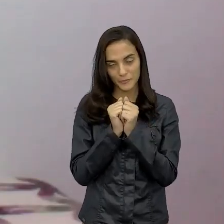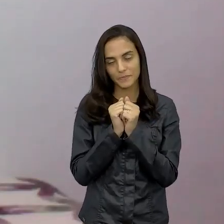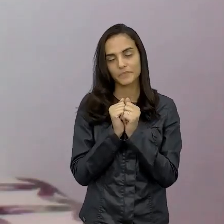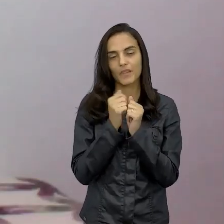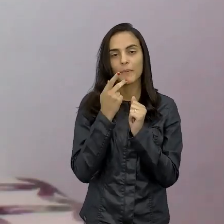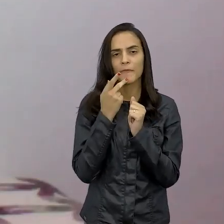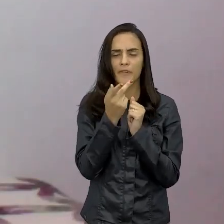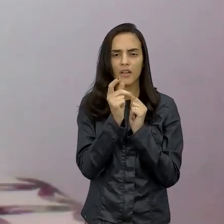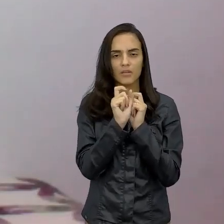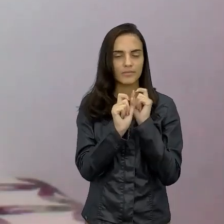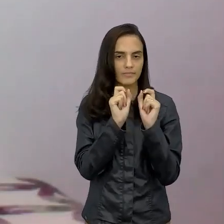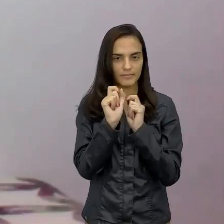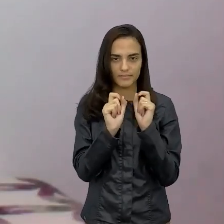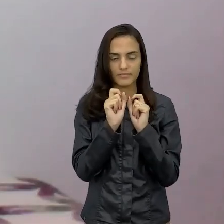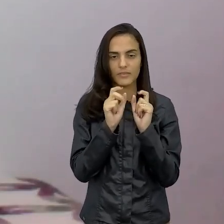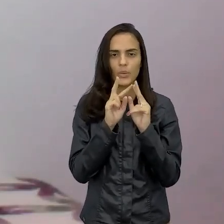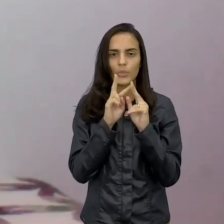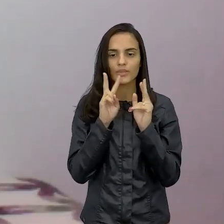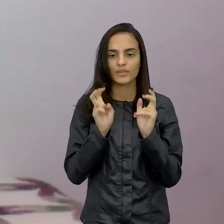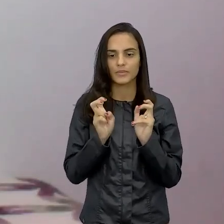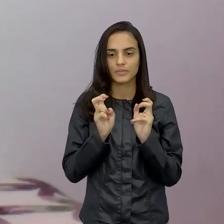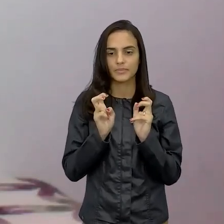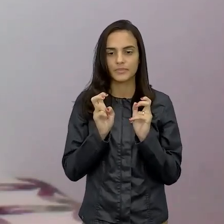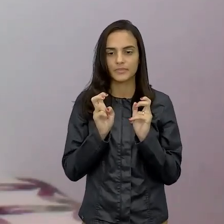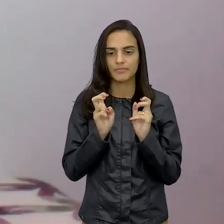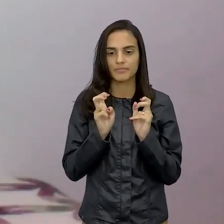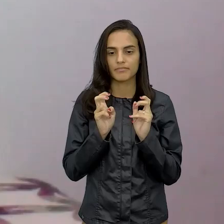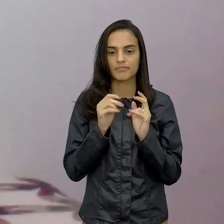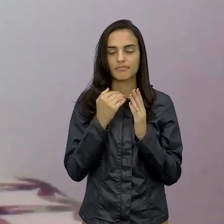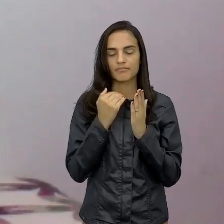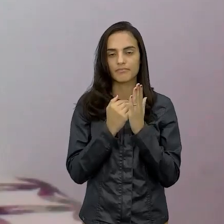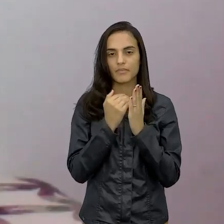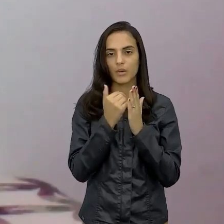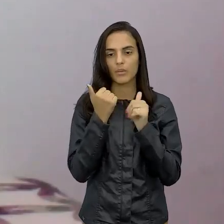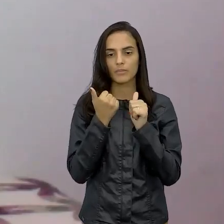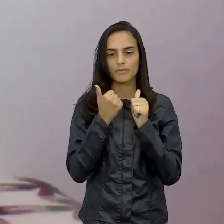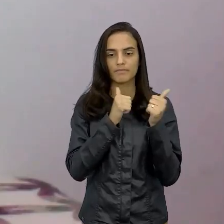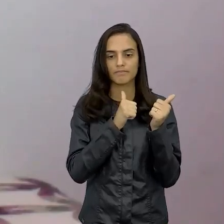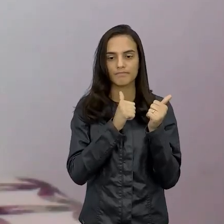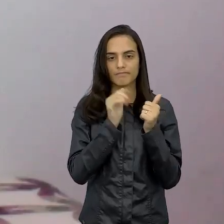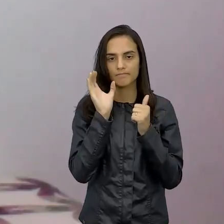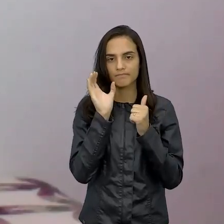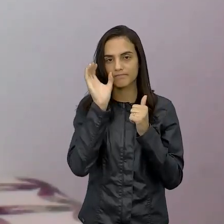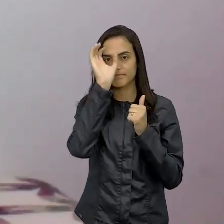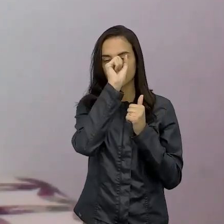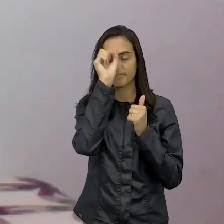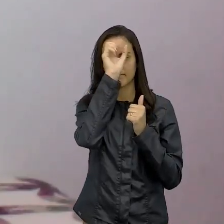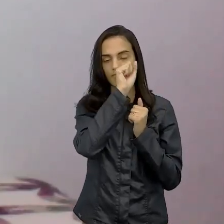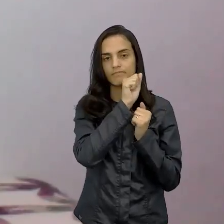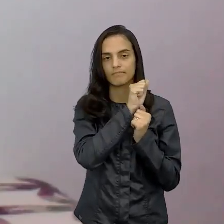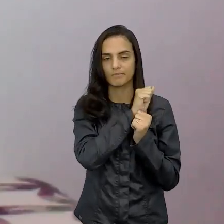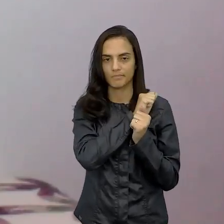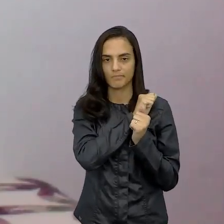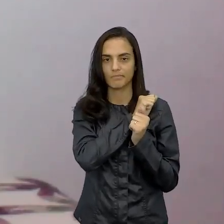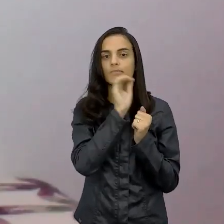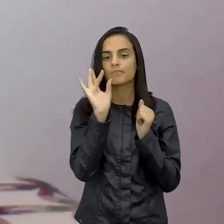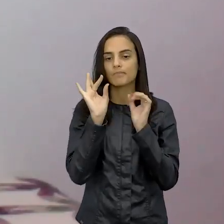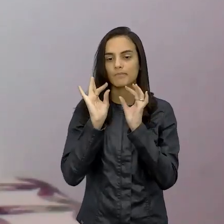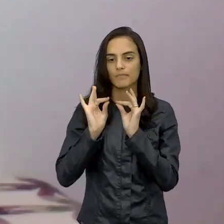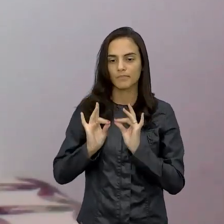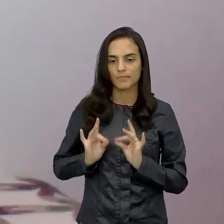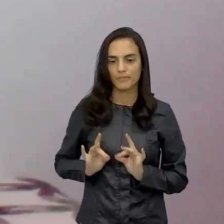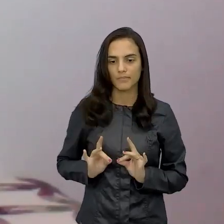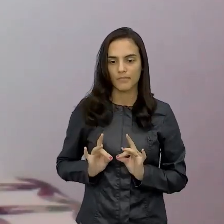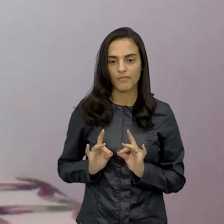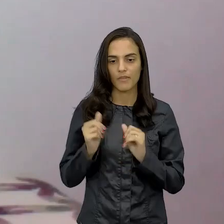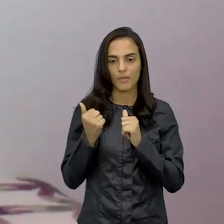para falarmos hoje sobre um pouquinho sobre o acompanhamento das aprendizagens dos alunos, mais especificamente